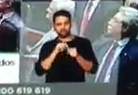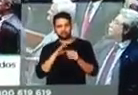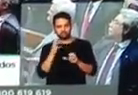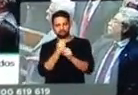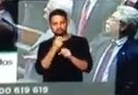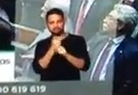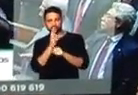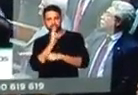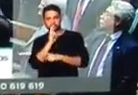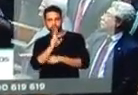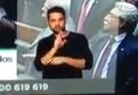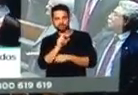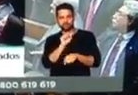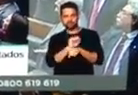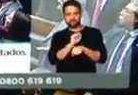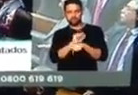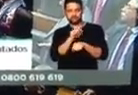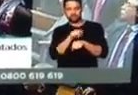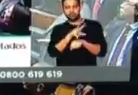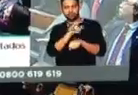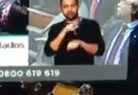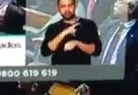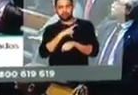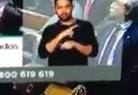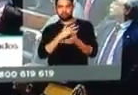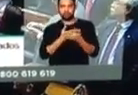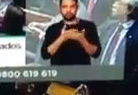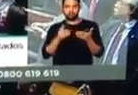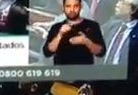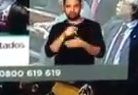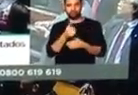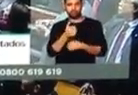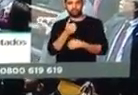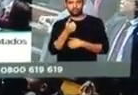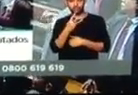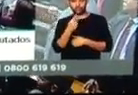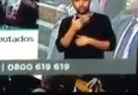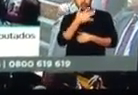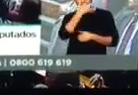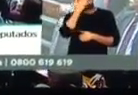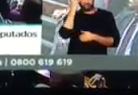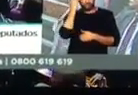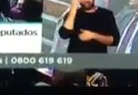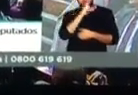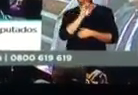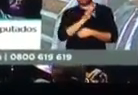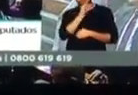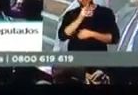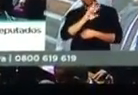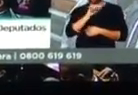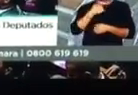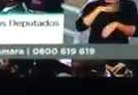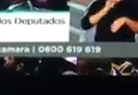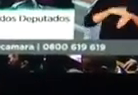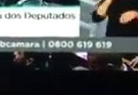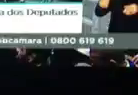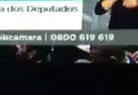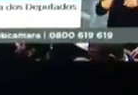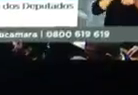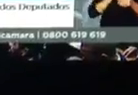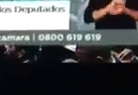determinar então o resultado daqui a pouquinho de quem desses 13 candidatos será ou serão os mais votados.